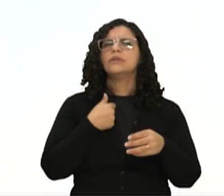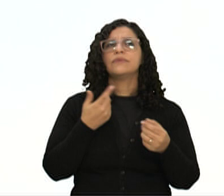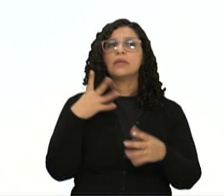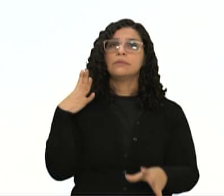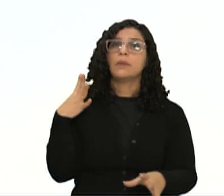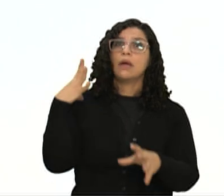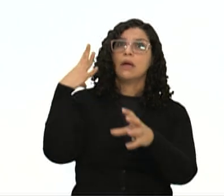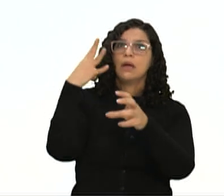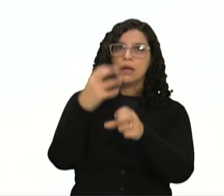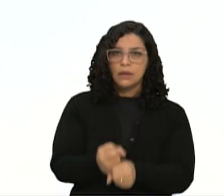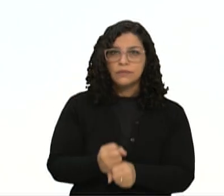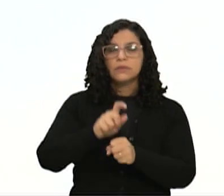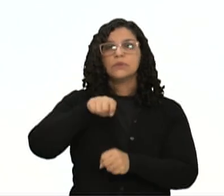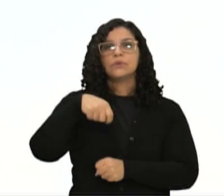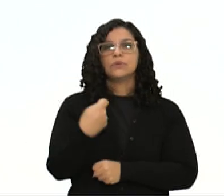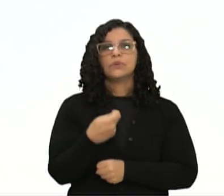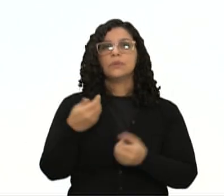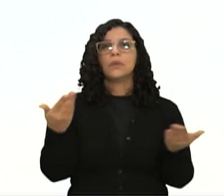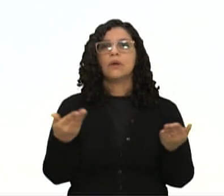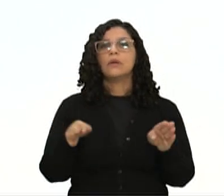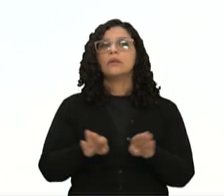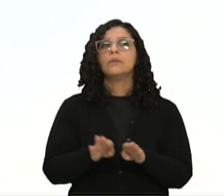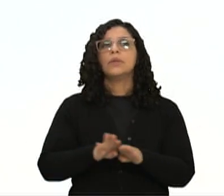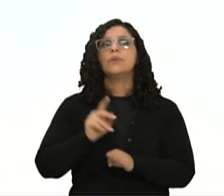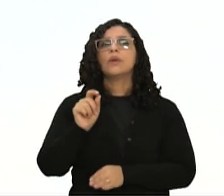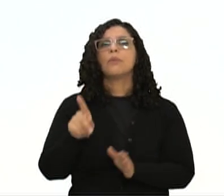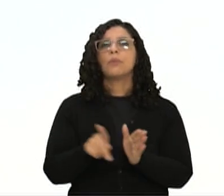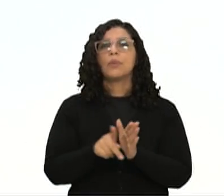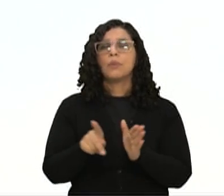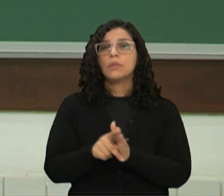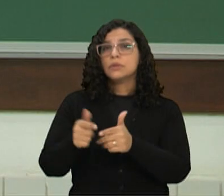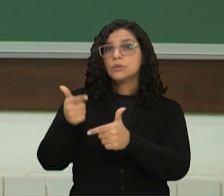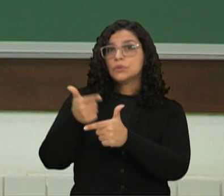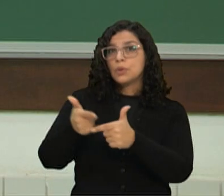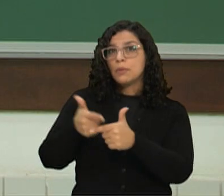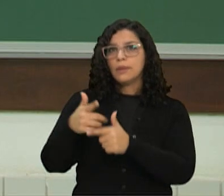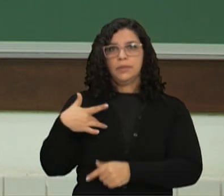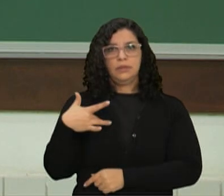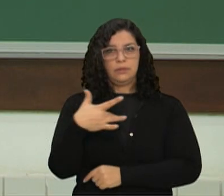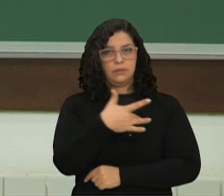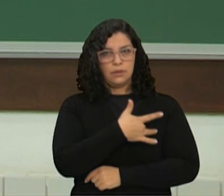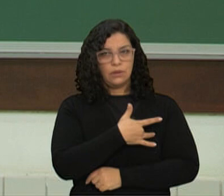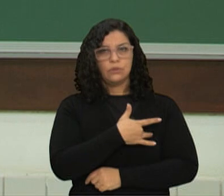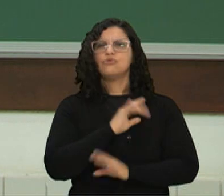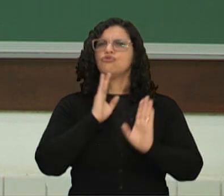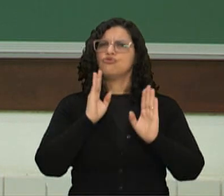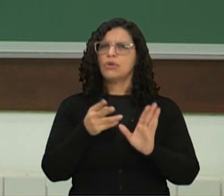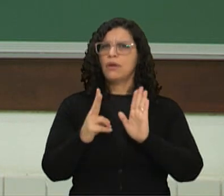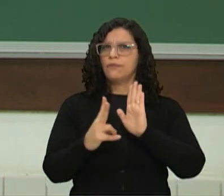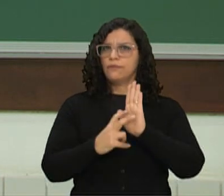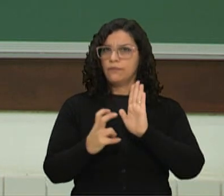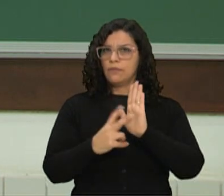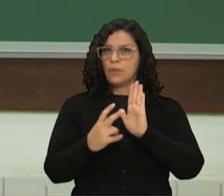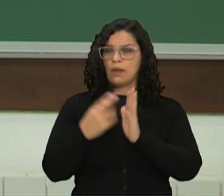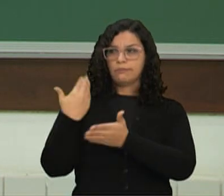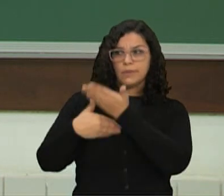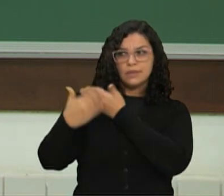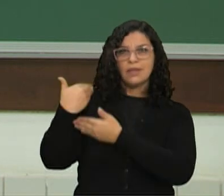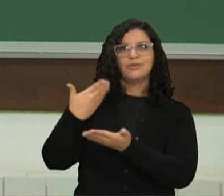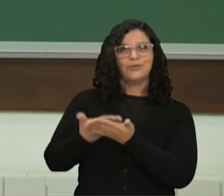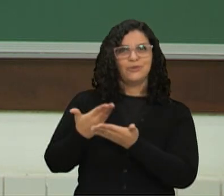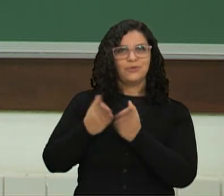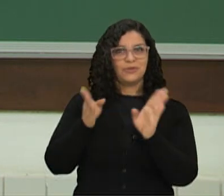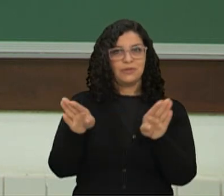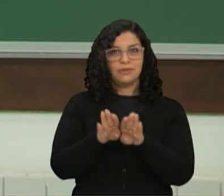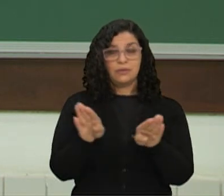review, uma revisão sobre health problems, os problemas de saúde. Já estudamos esse vocabulário numa aula